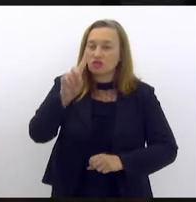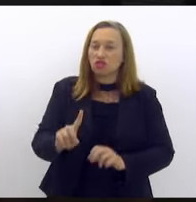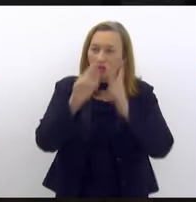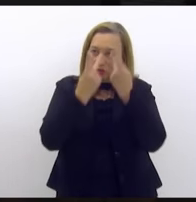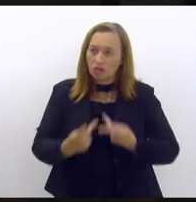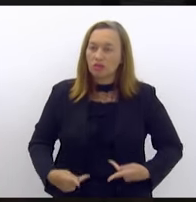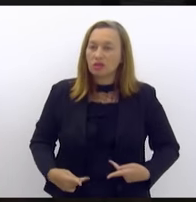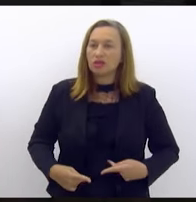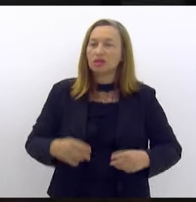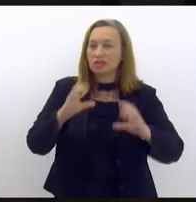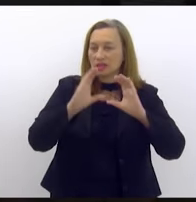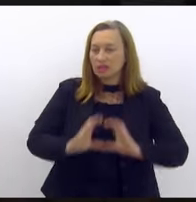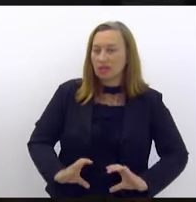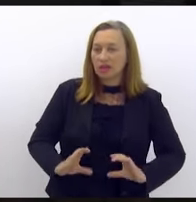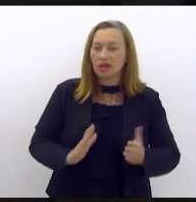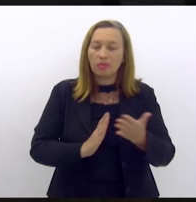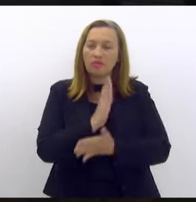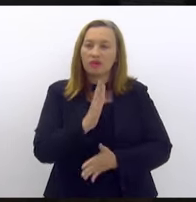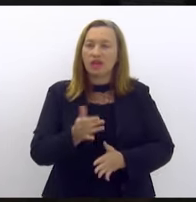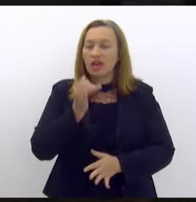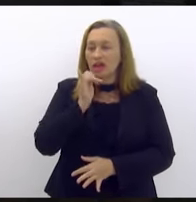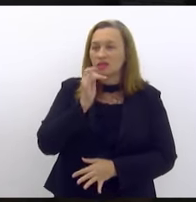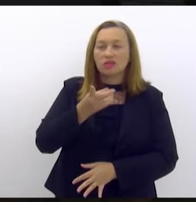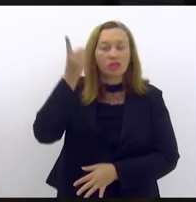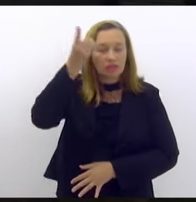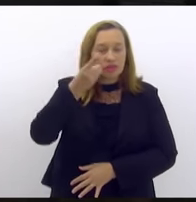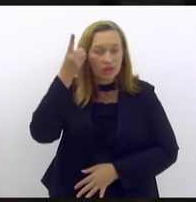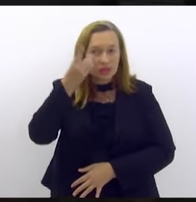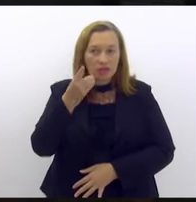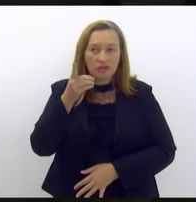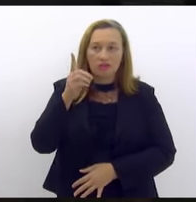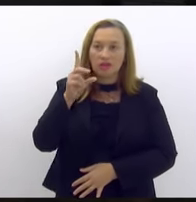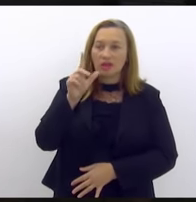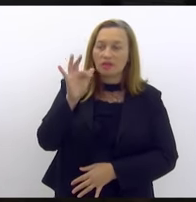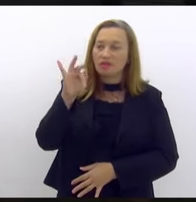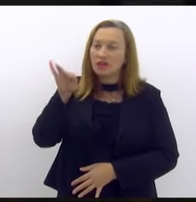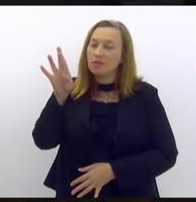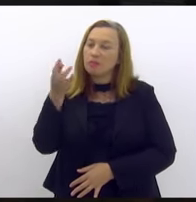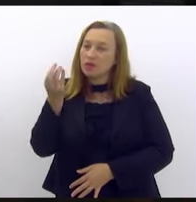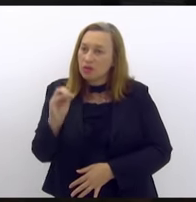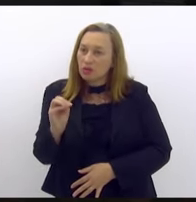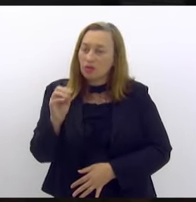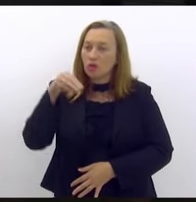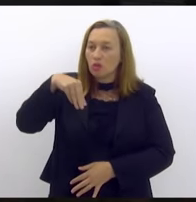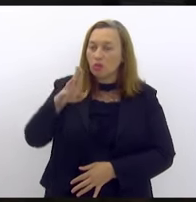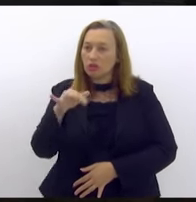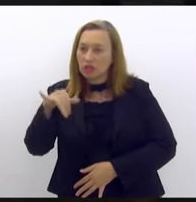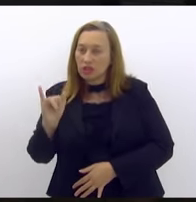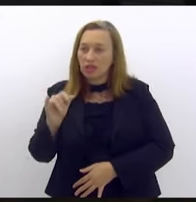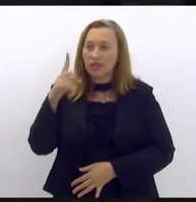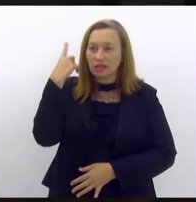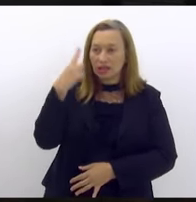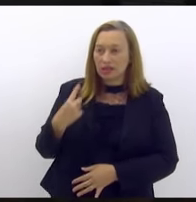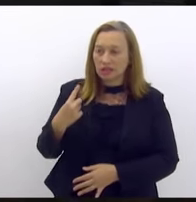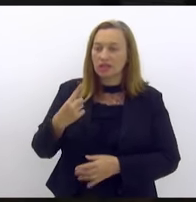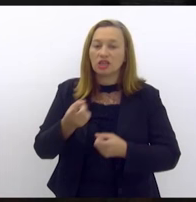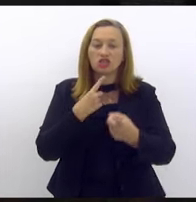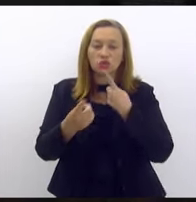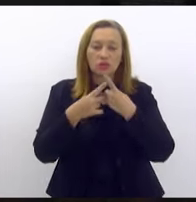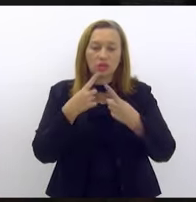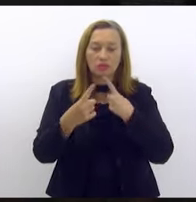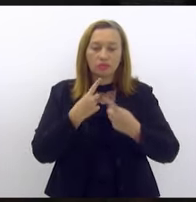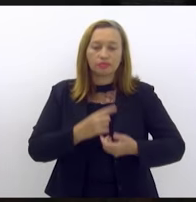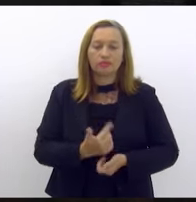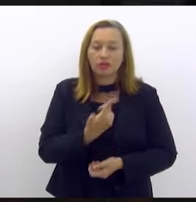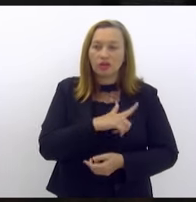e cidadania favorável. Relatores, deputados Felipinho Raves, Munir Neto e Dani Monteiro. Em